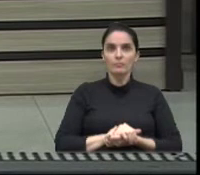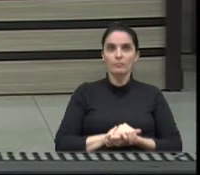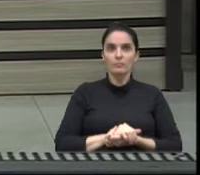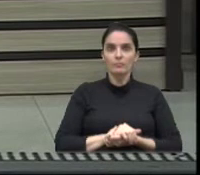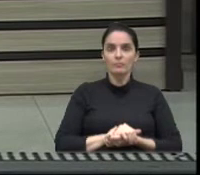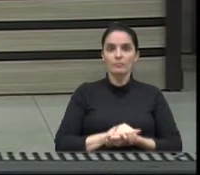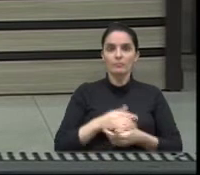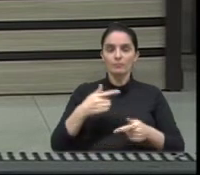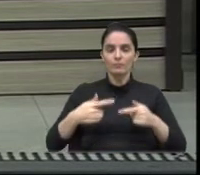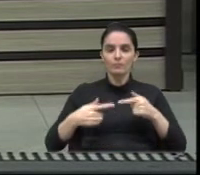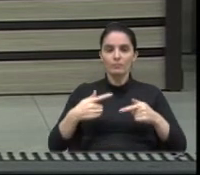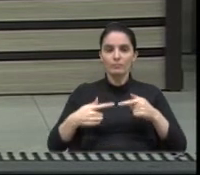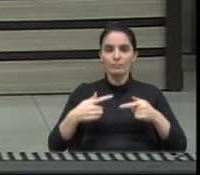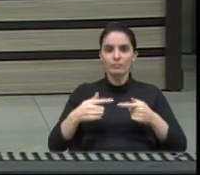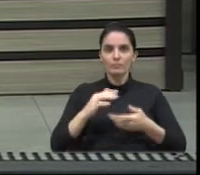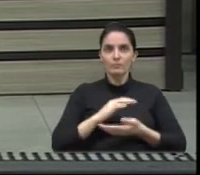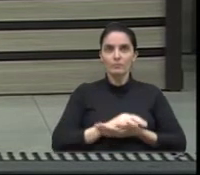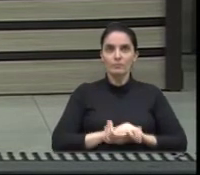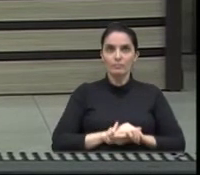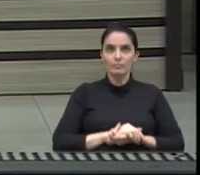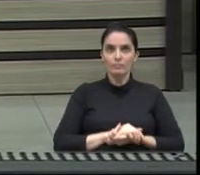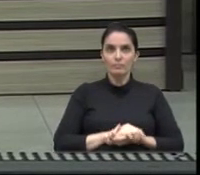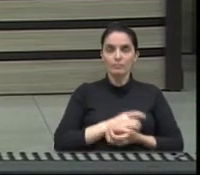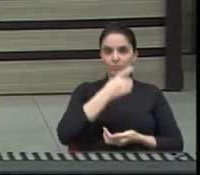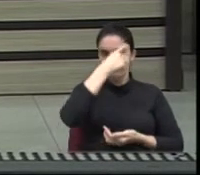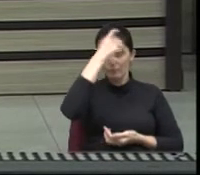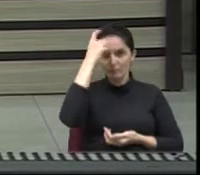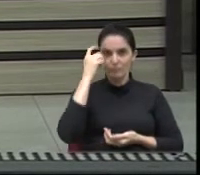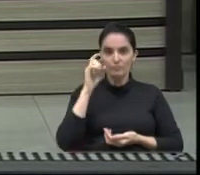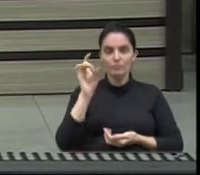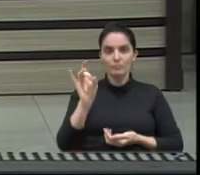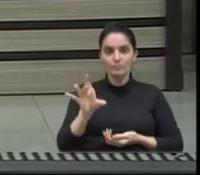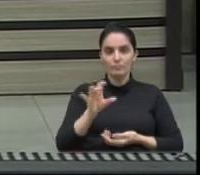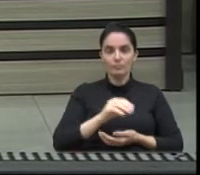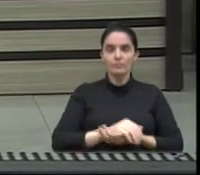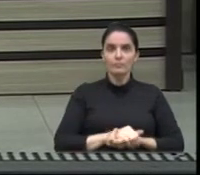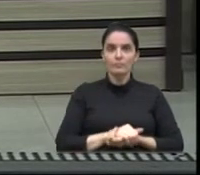Em discussão? Quero discutir, presidente. Wagner Barbosa.